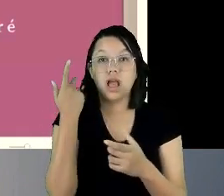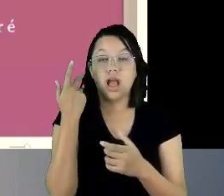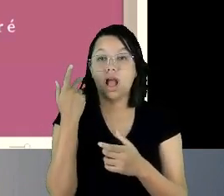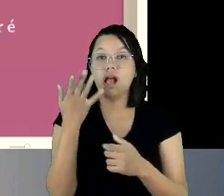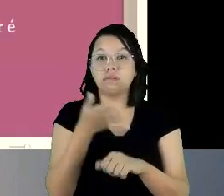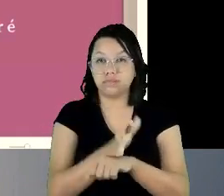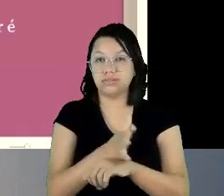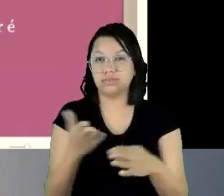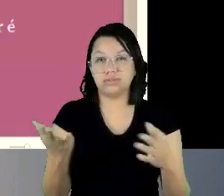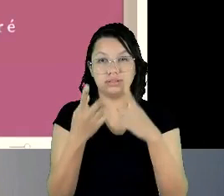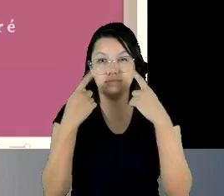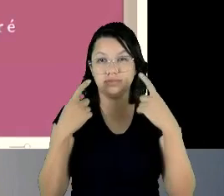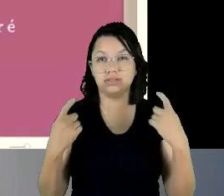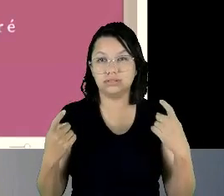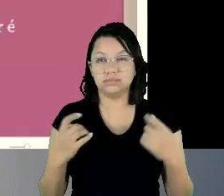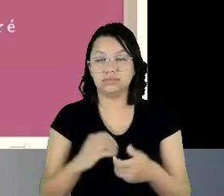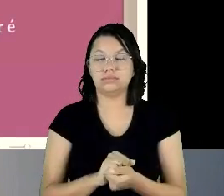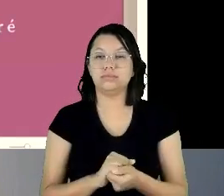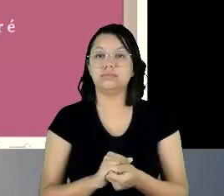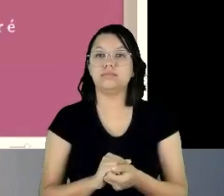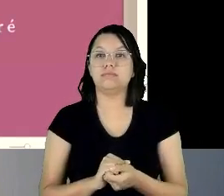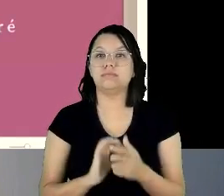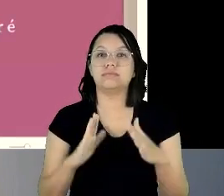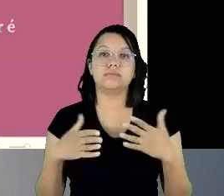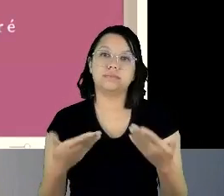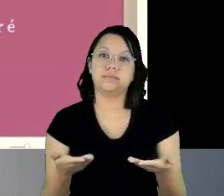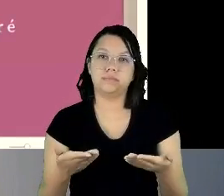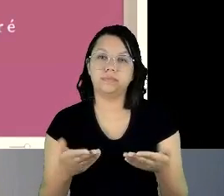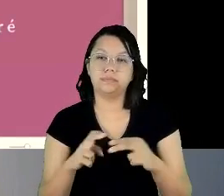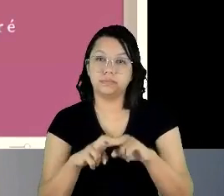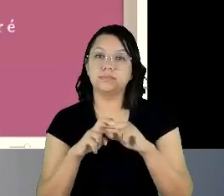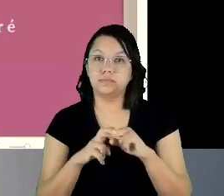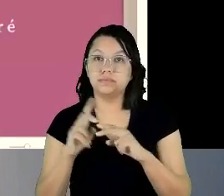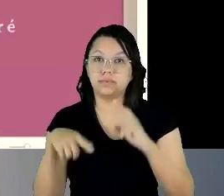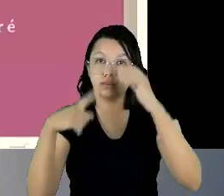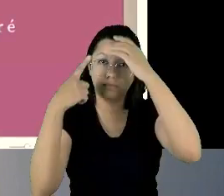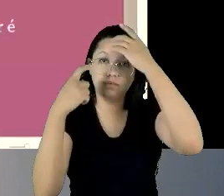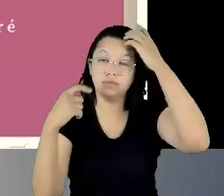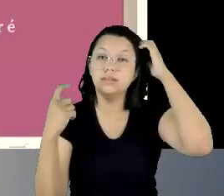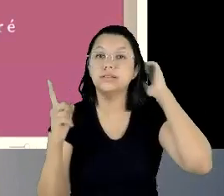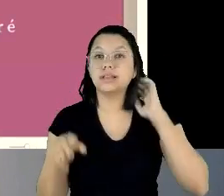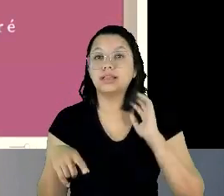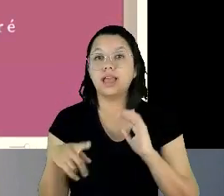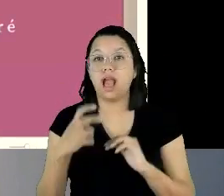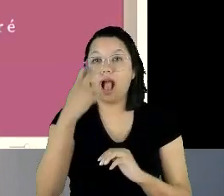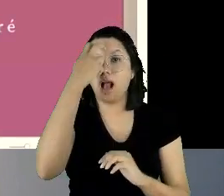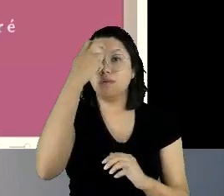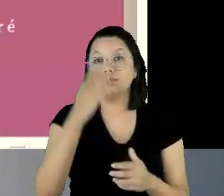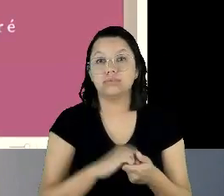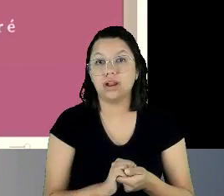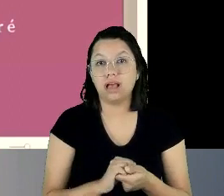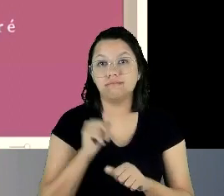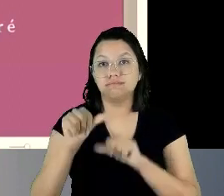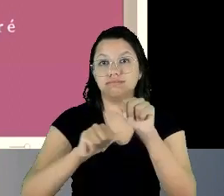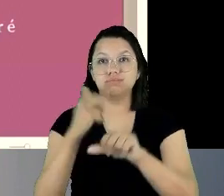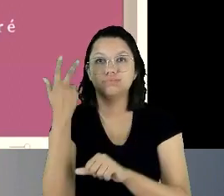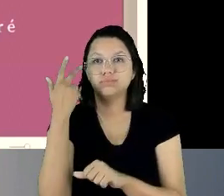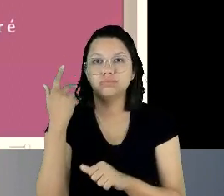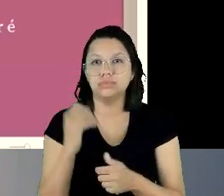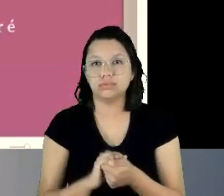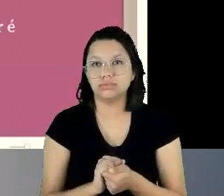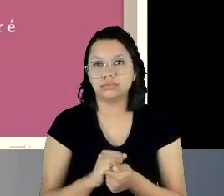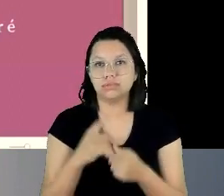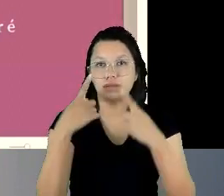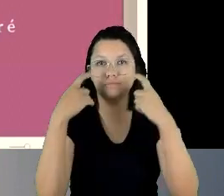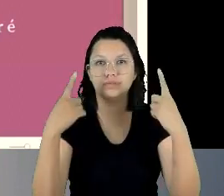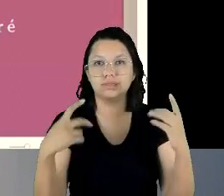que praticam essa violência. Então, por isso, é uma violência que é cultural, é normalizada, é uma